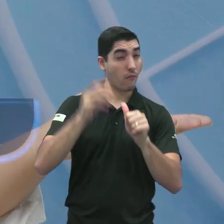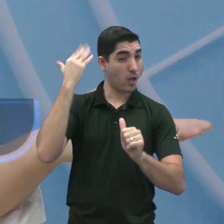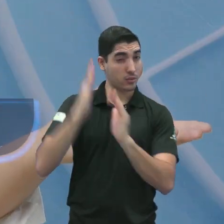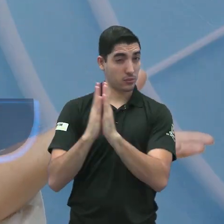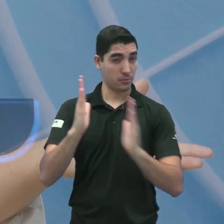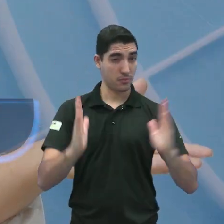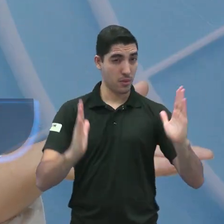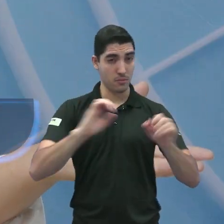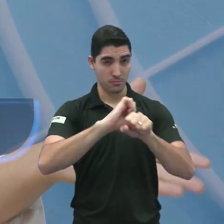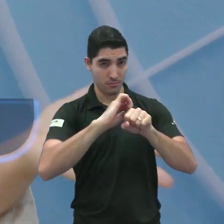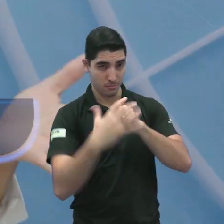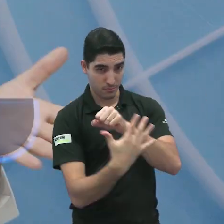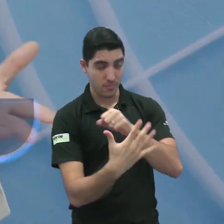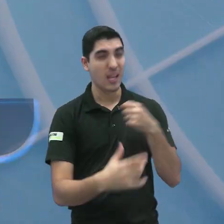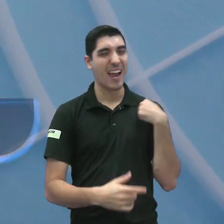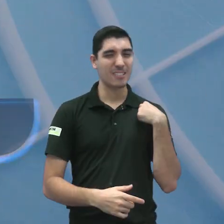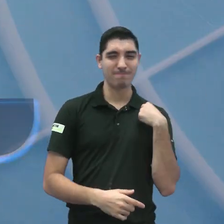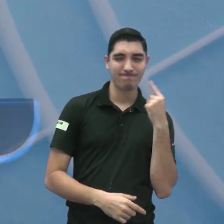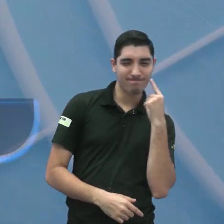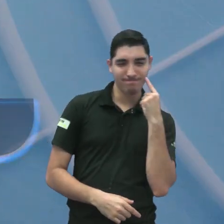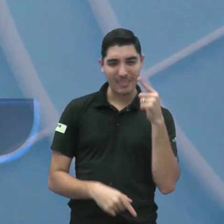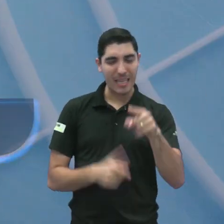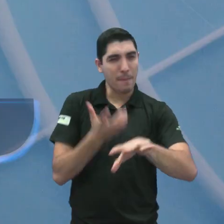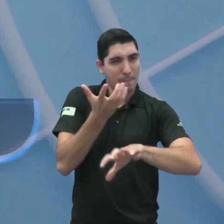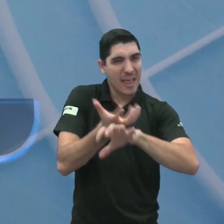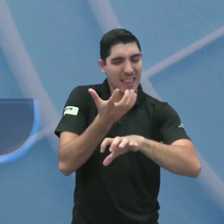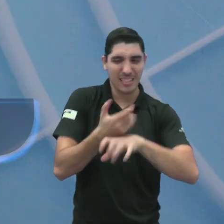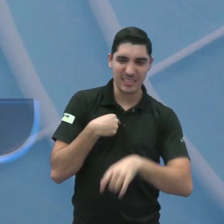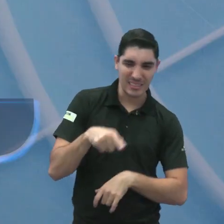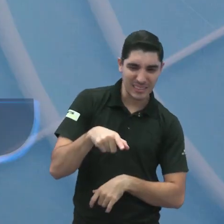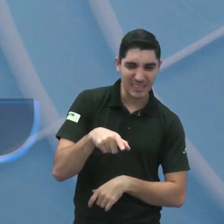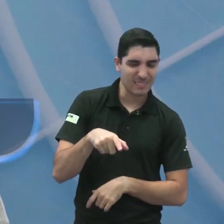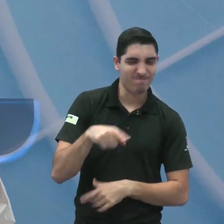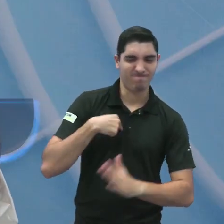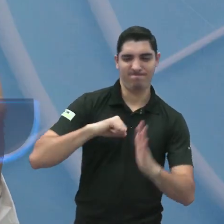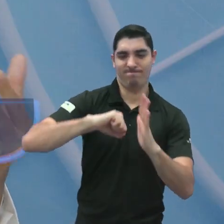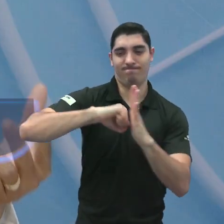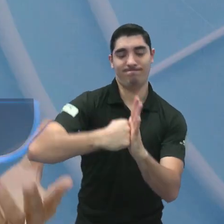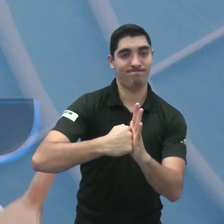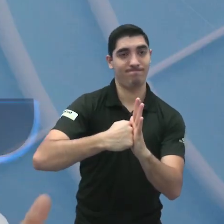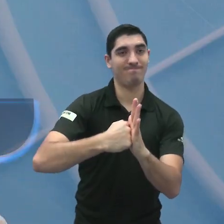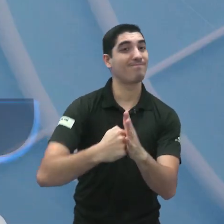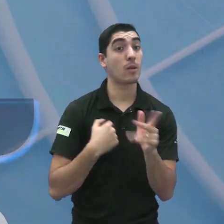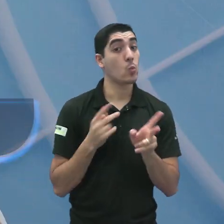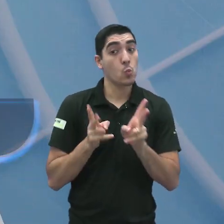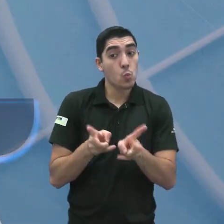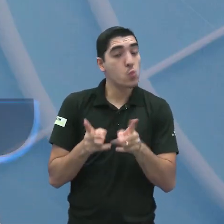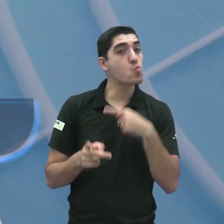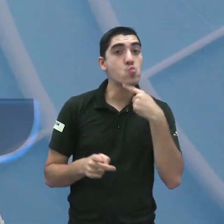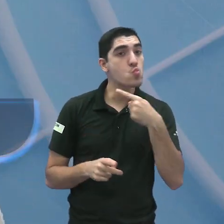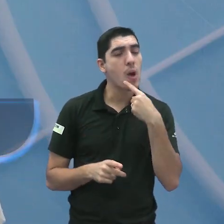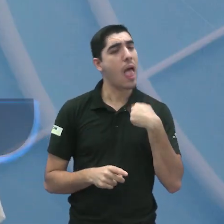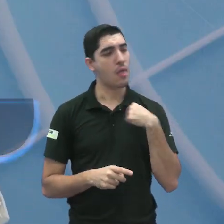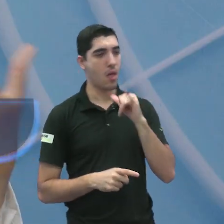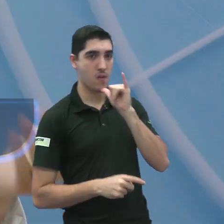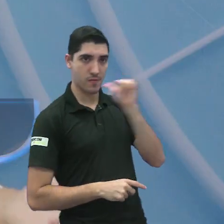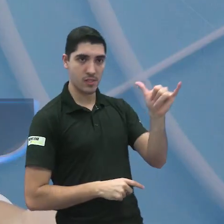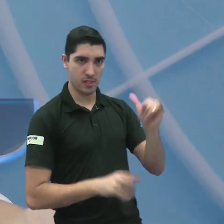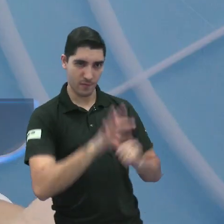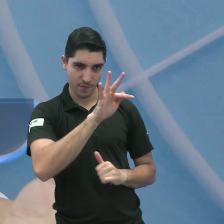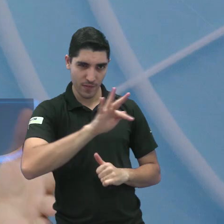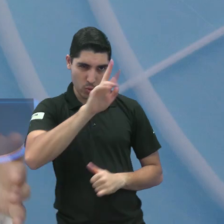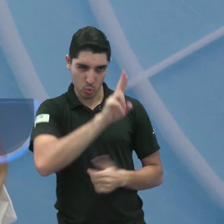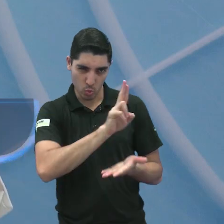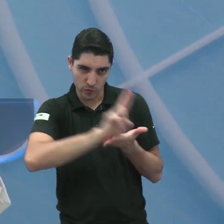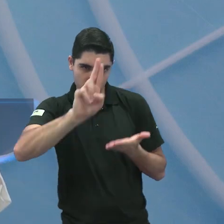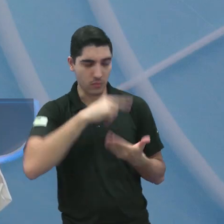meio da pandemia, eu acabei trancando algumas matérias e depois não consegui dar continuidade. E eu relatei